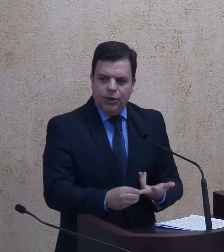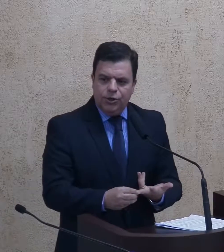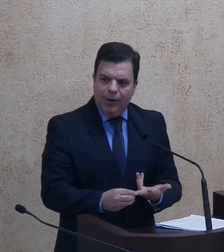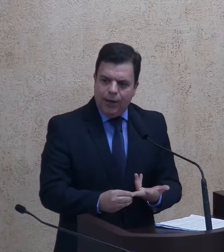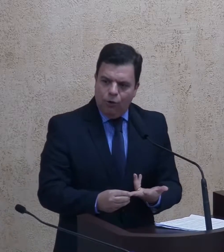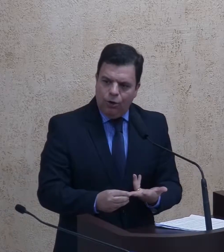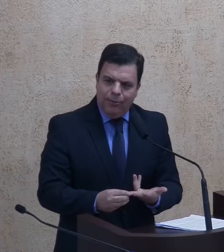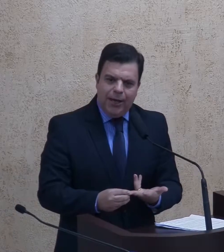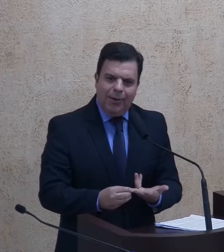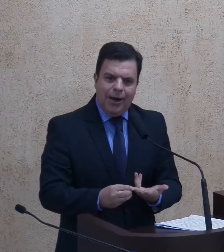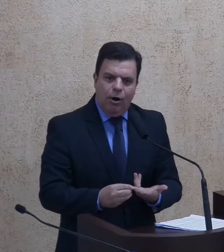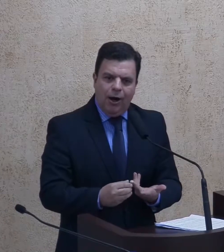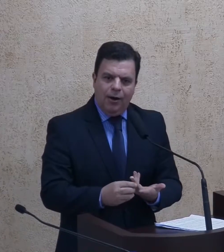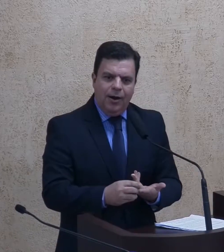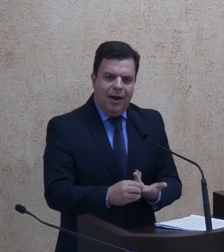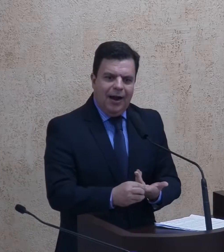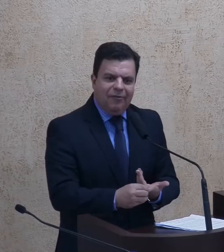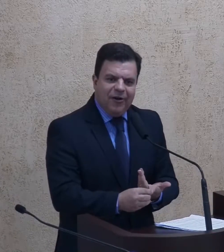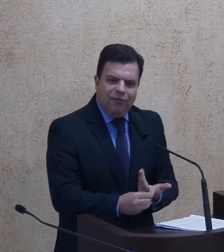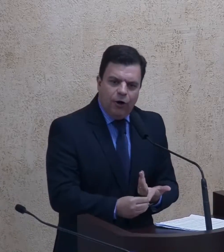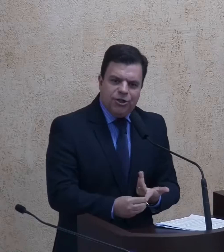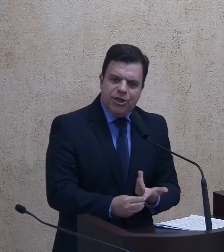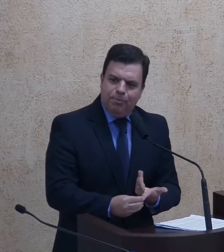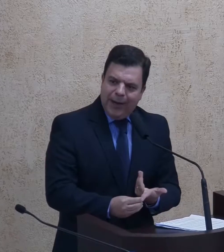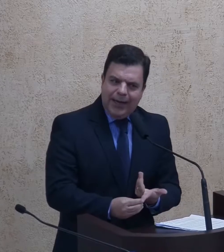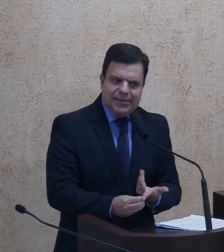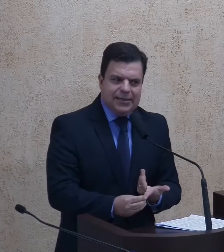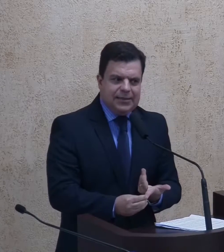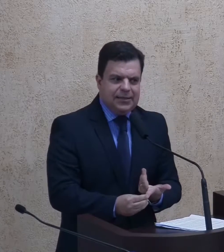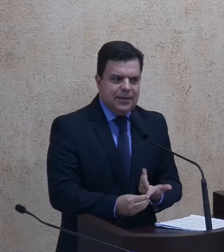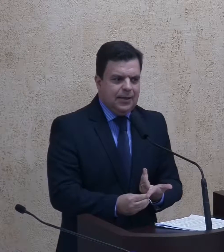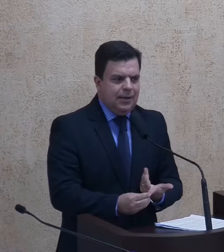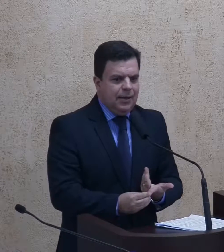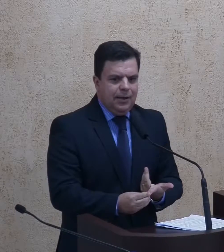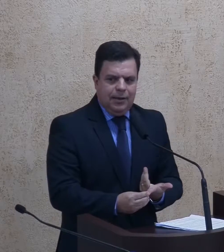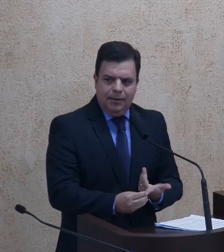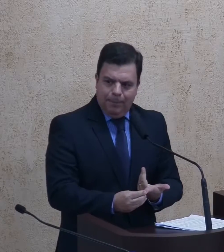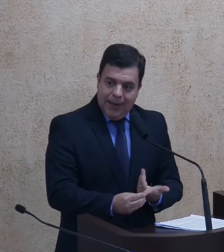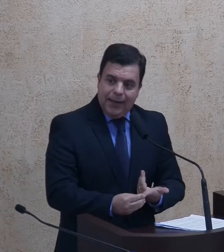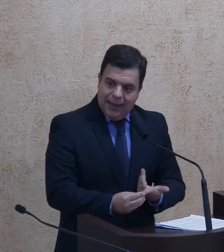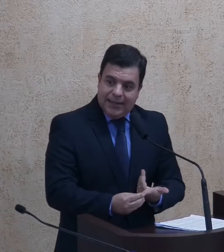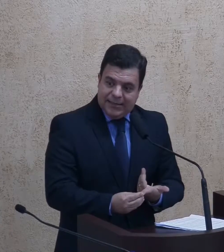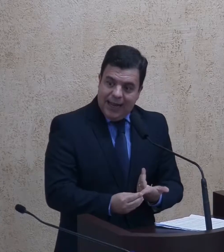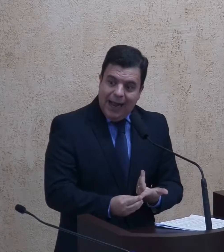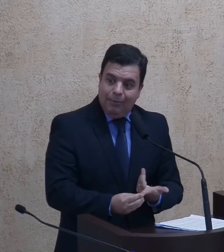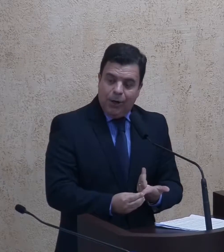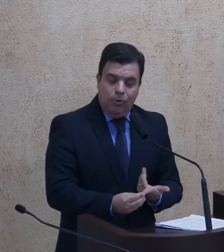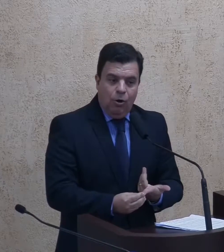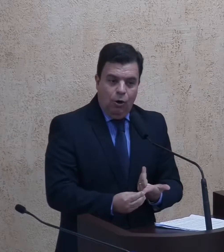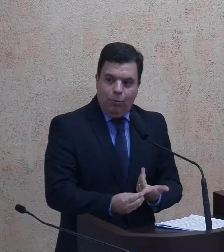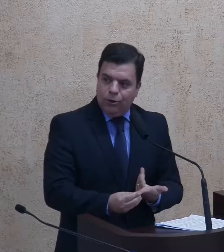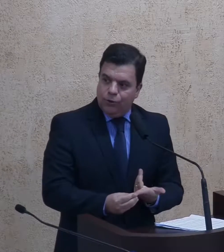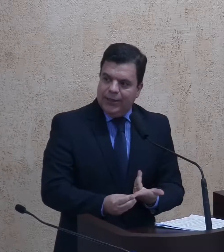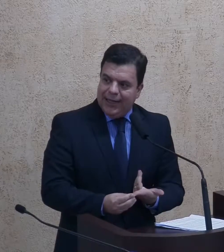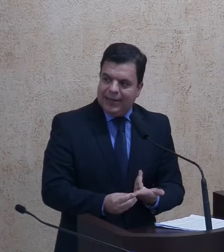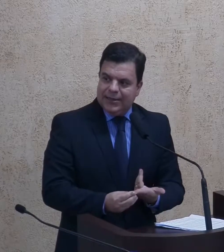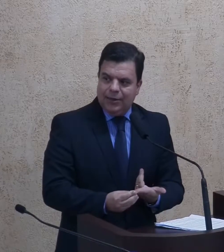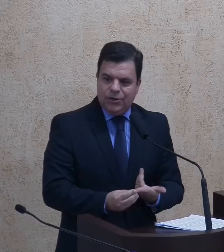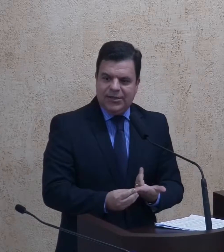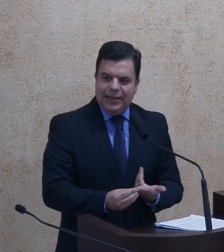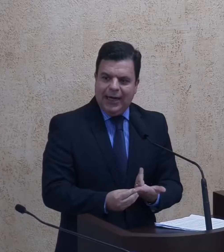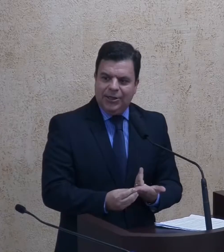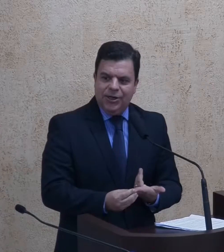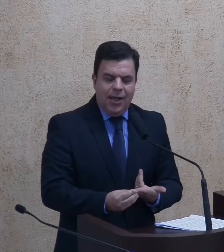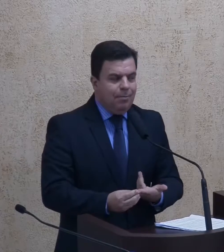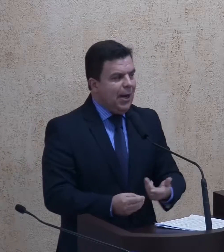favor de uma economia maior, a favor de empresas que se abram oportunidades na